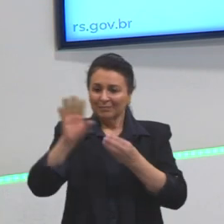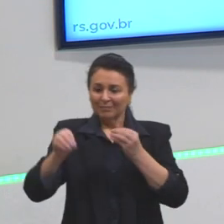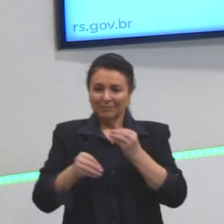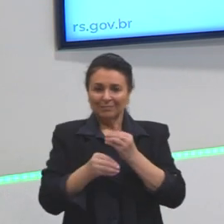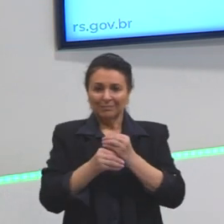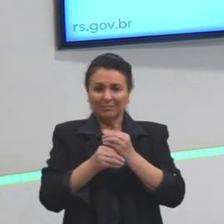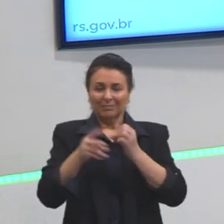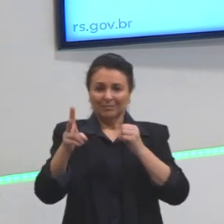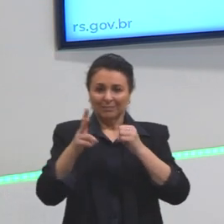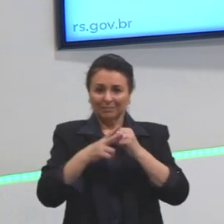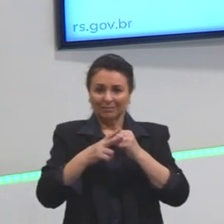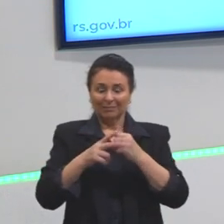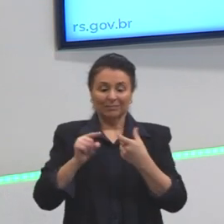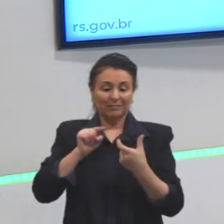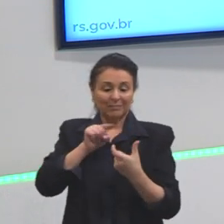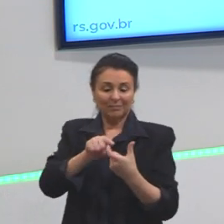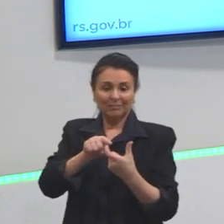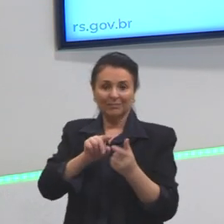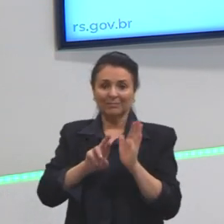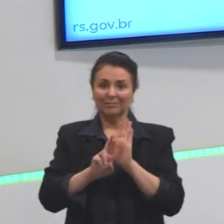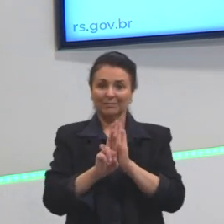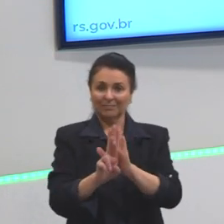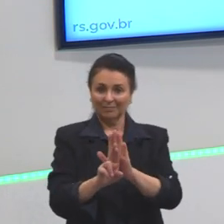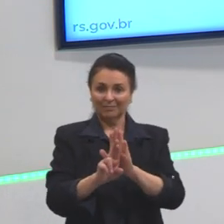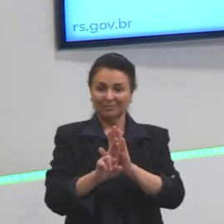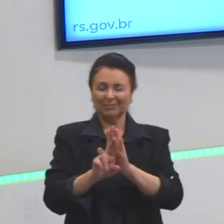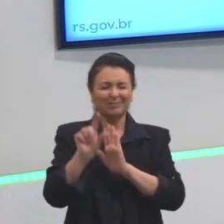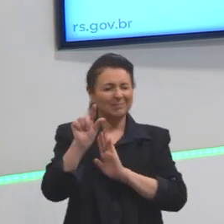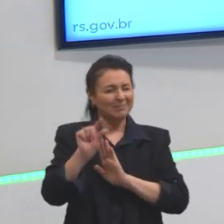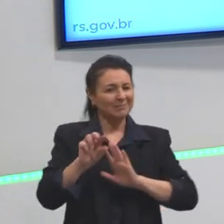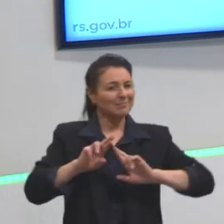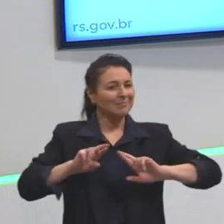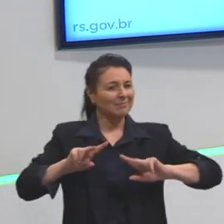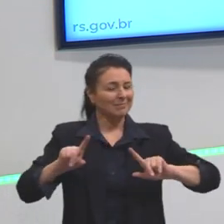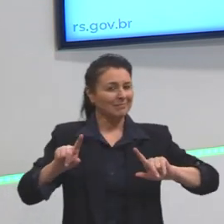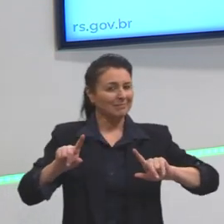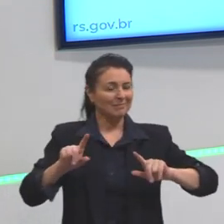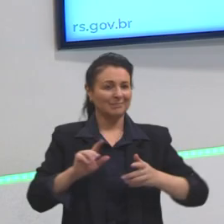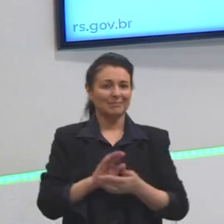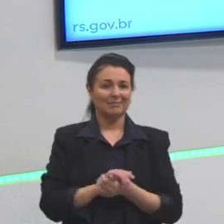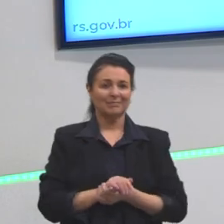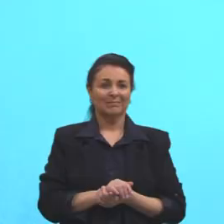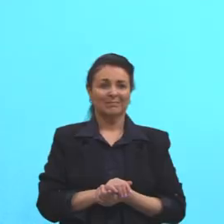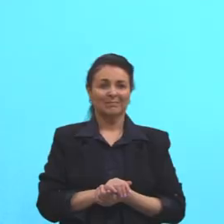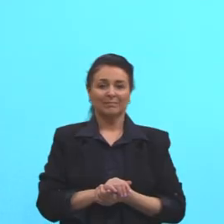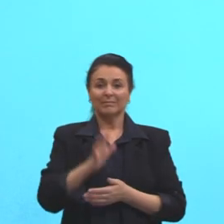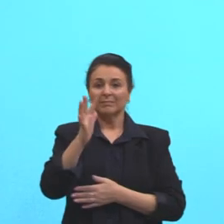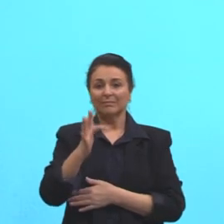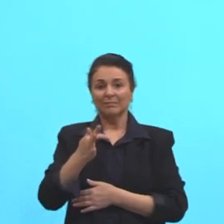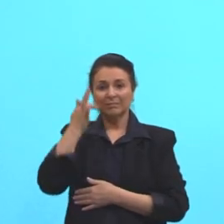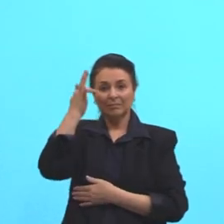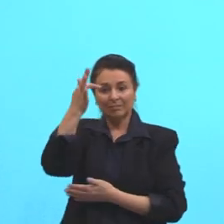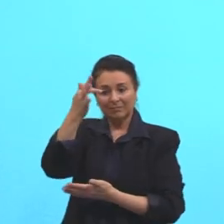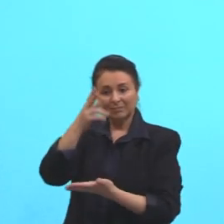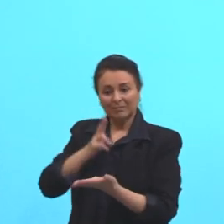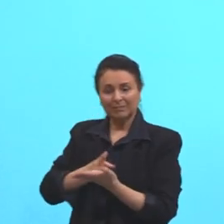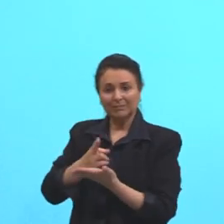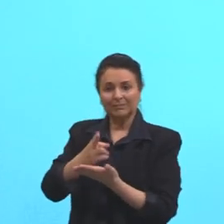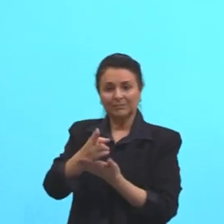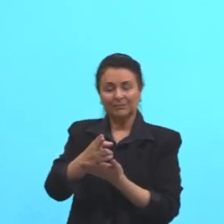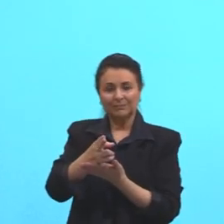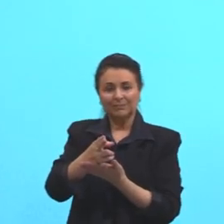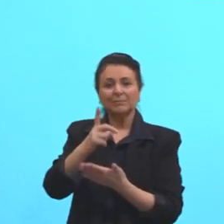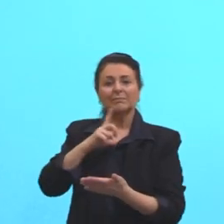palavra para representar é um pouquinho diferente tá Oi e o futuro continua